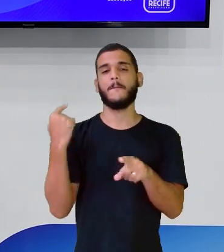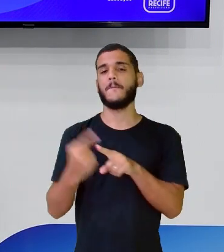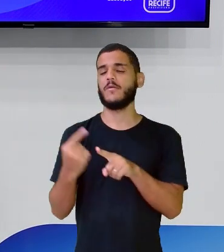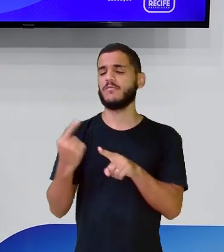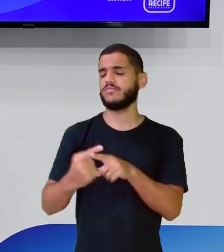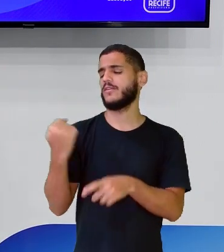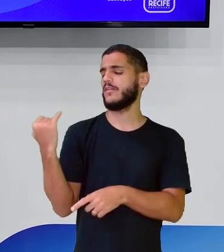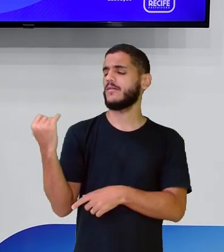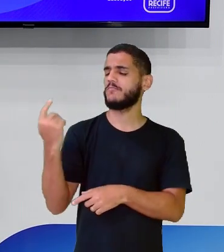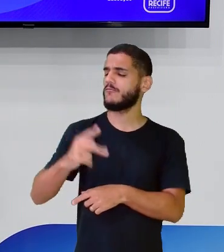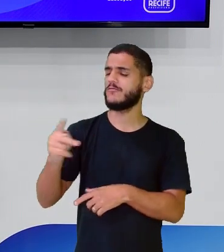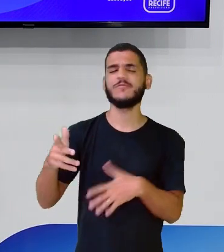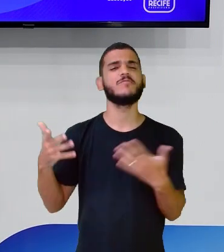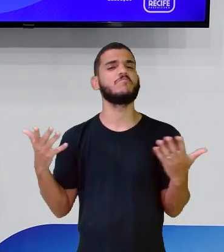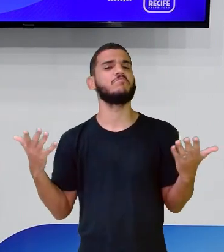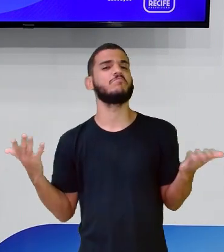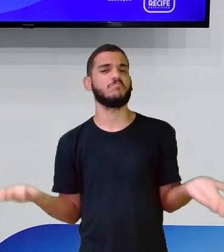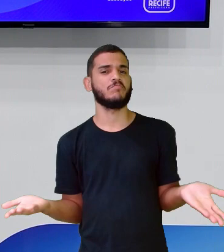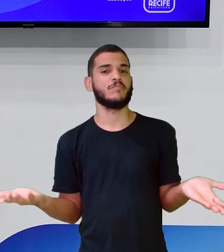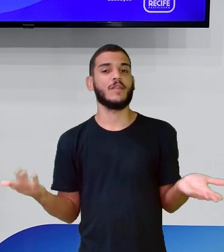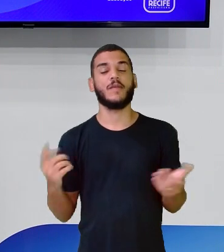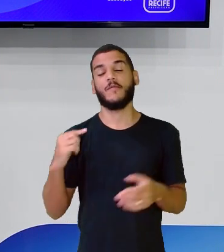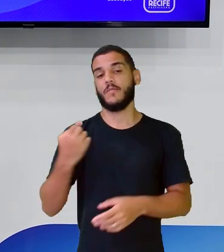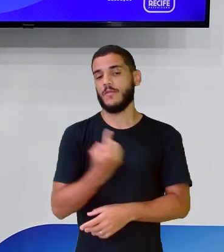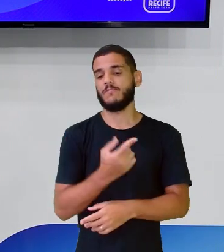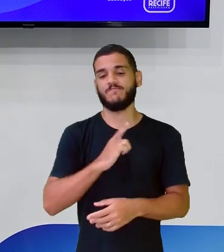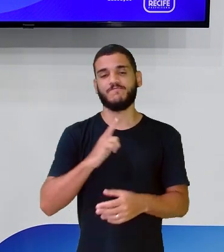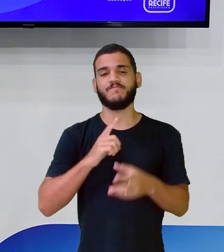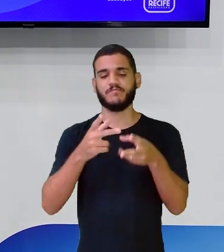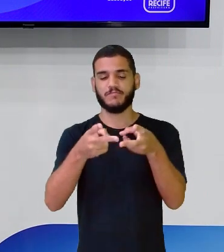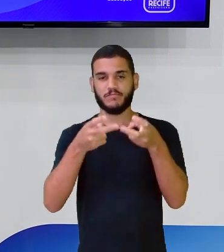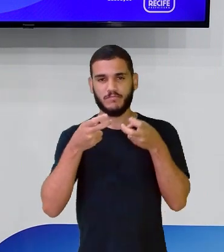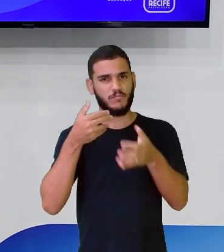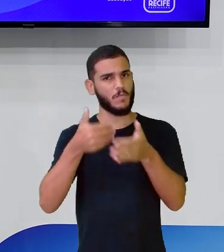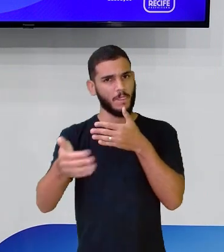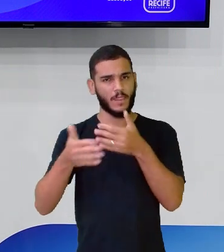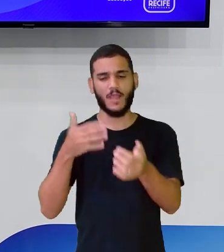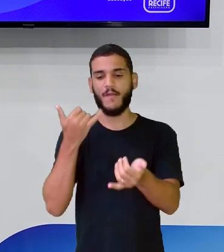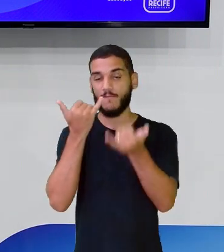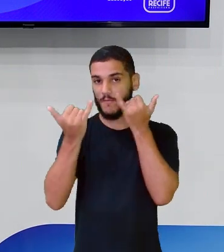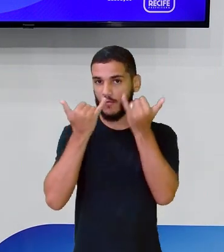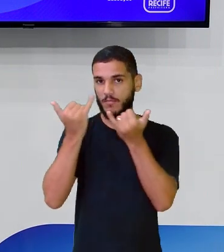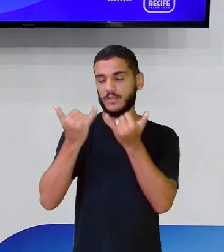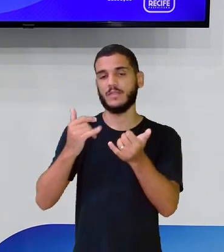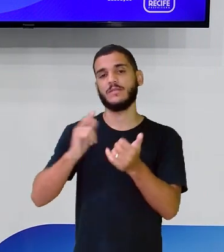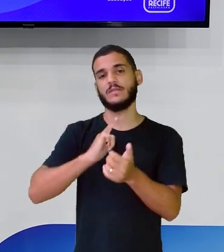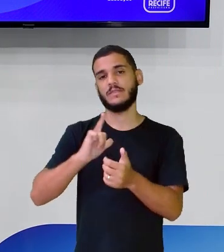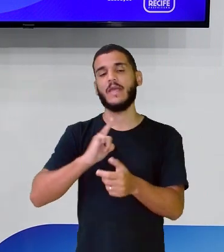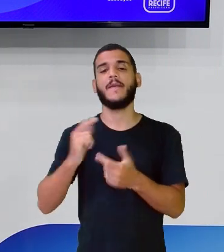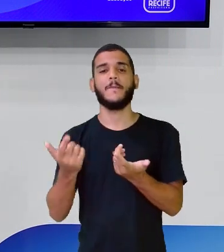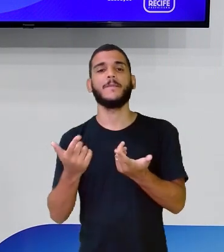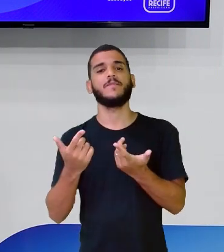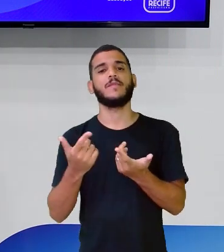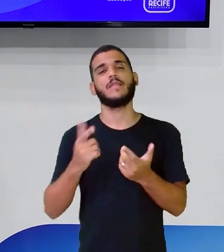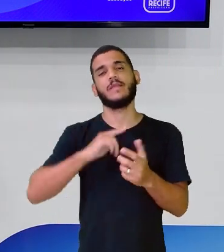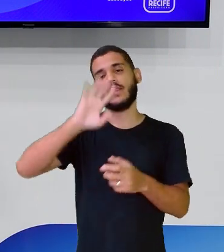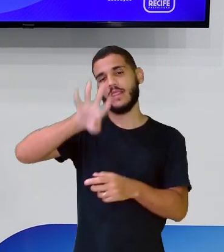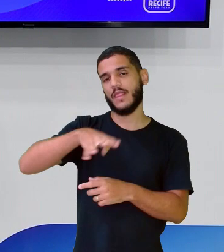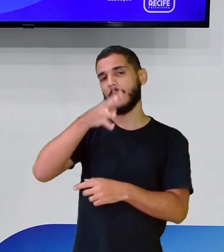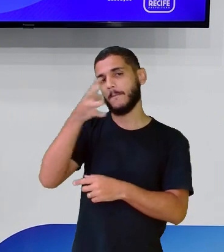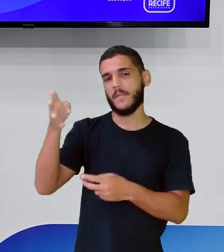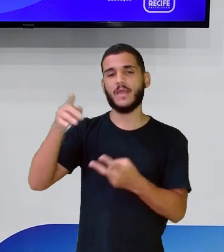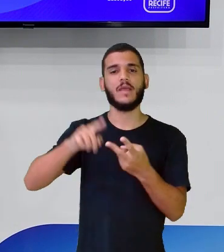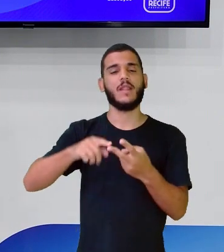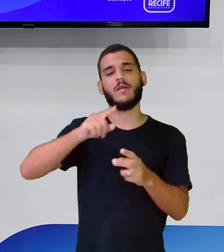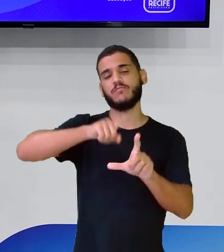isso, professora? Para a gente fazer a interpretação de qualquer tipo de dados, sejam eles interpretados em tabelas,